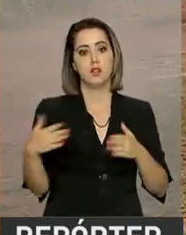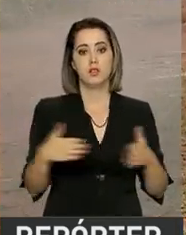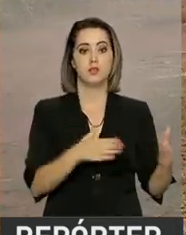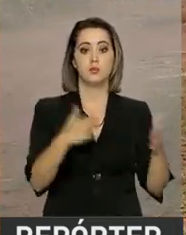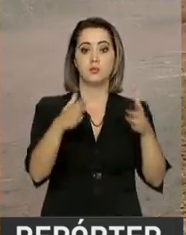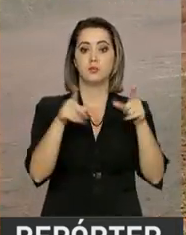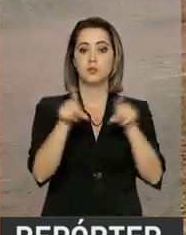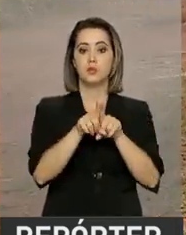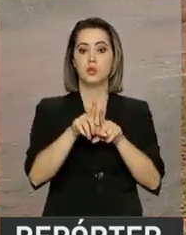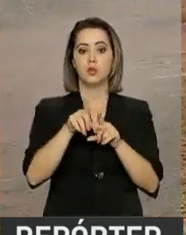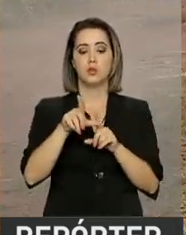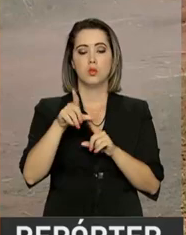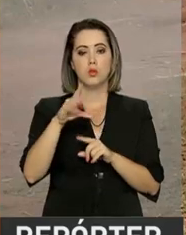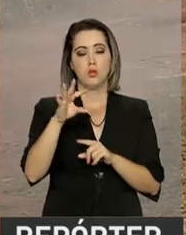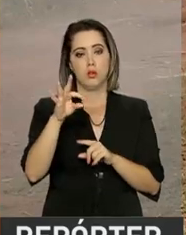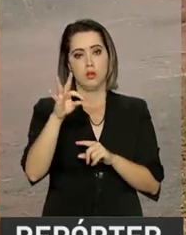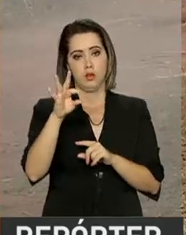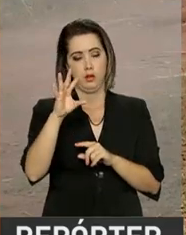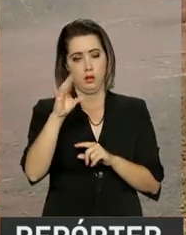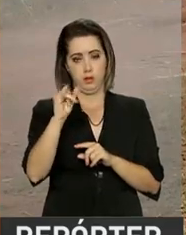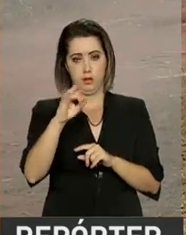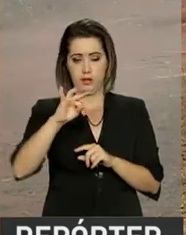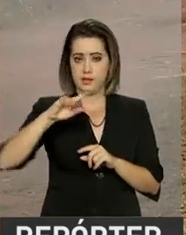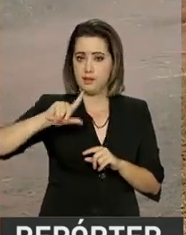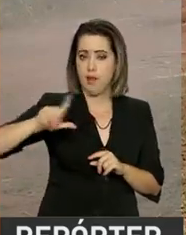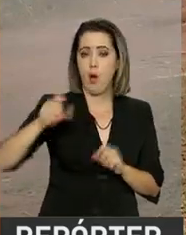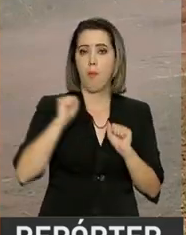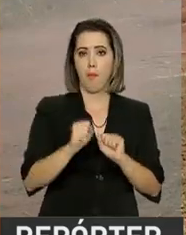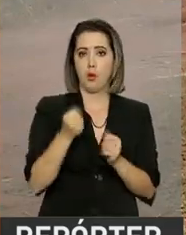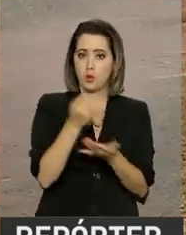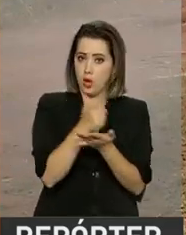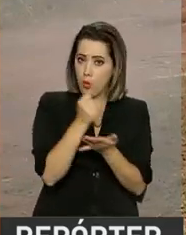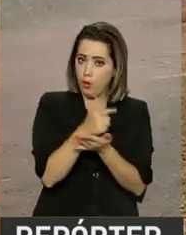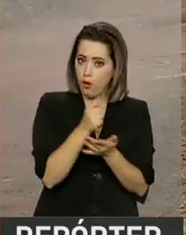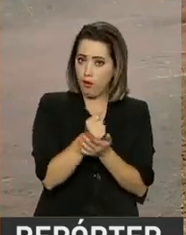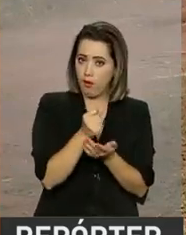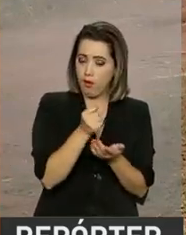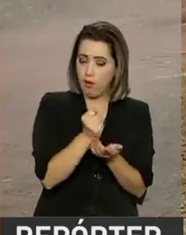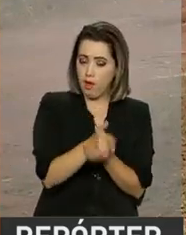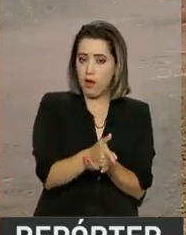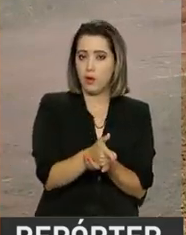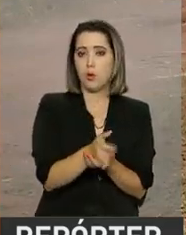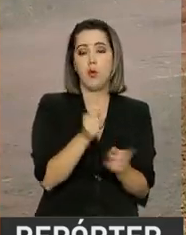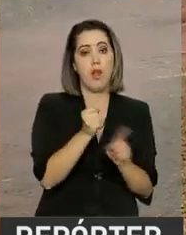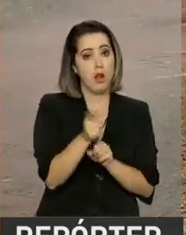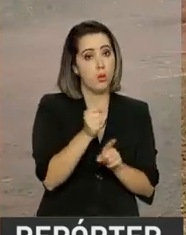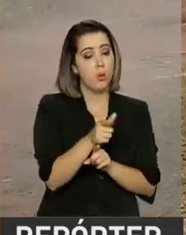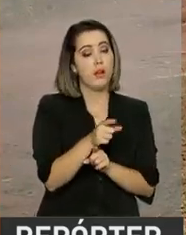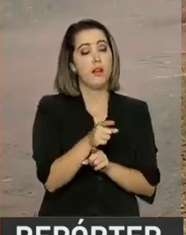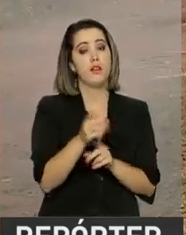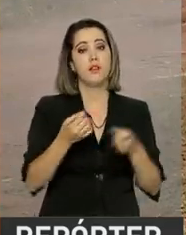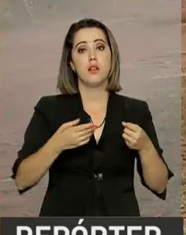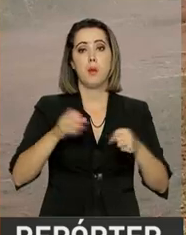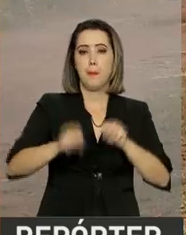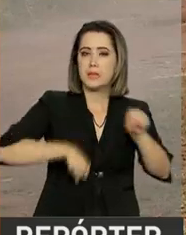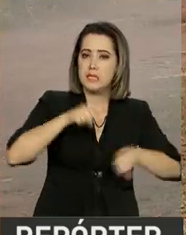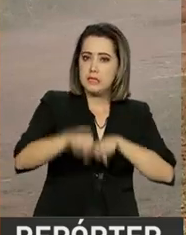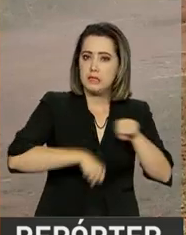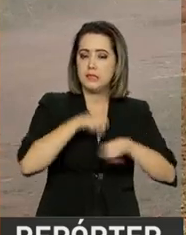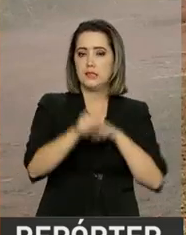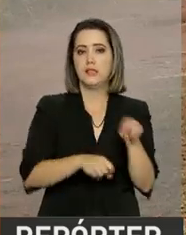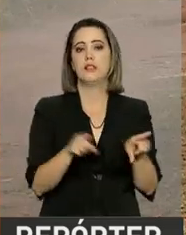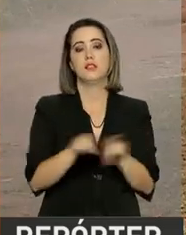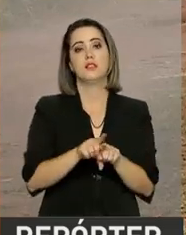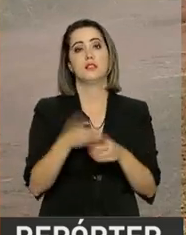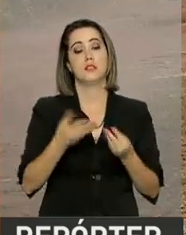Cristal Água, os visitantes vão poder alugar bicicletas para percorrer os 15 km de extensão. Além disso,